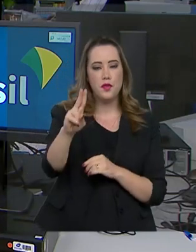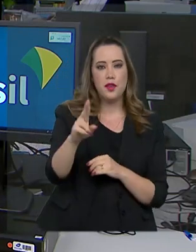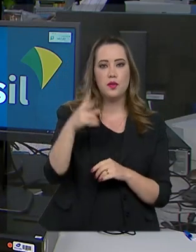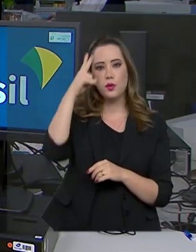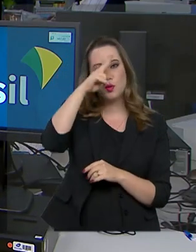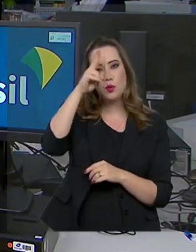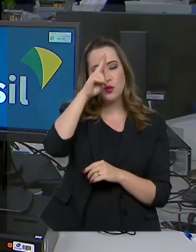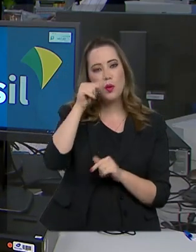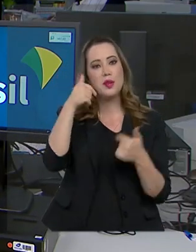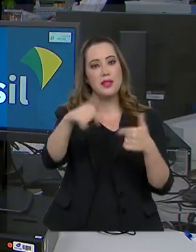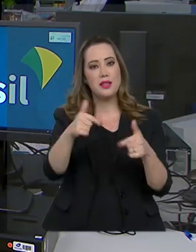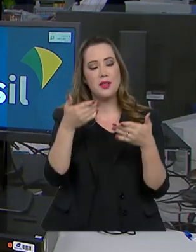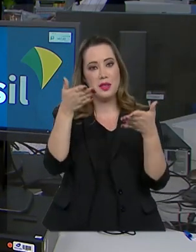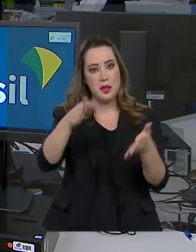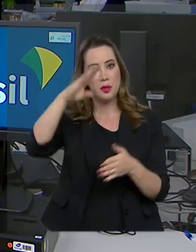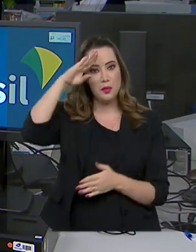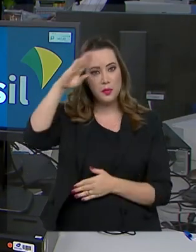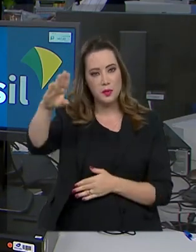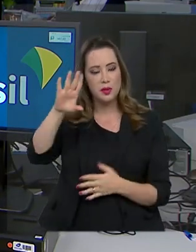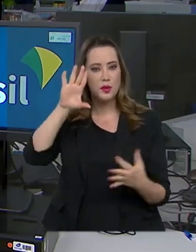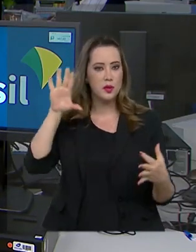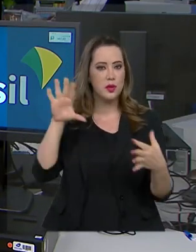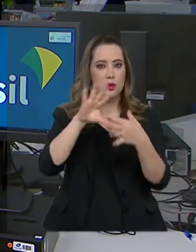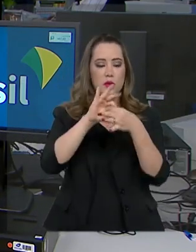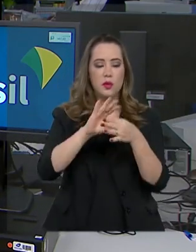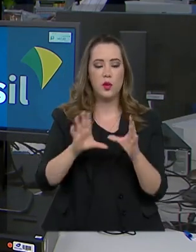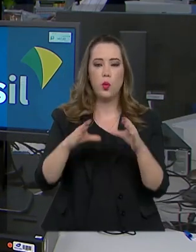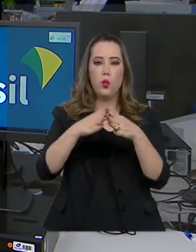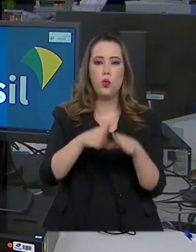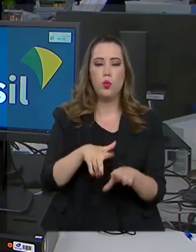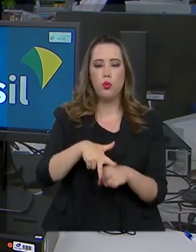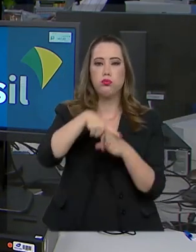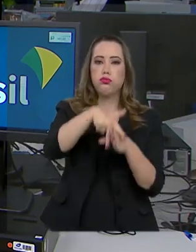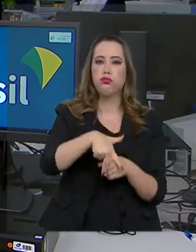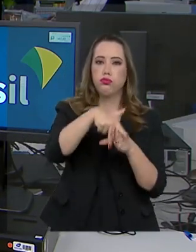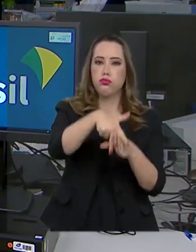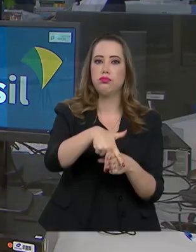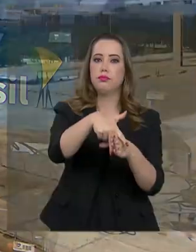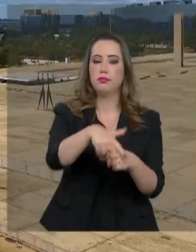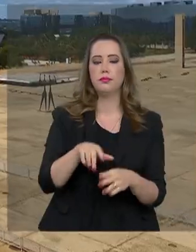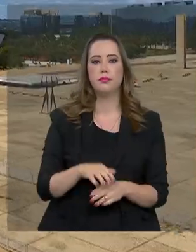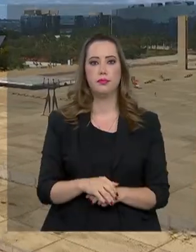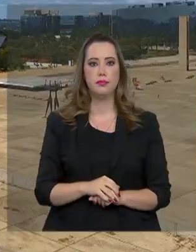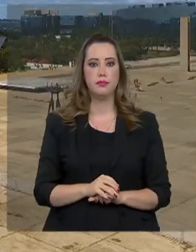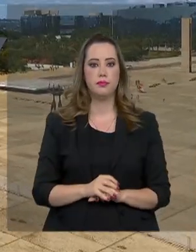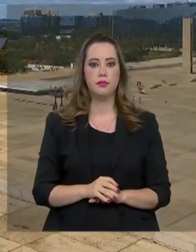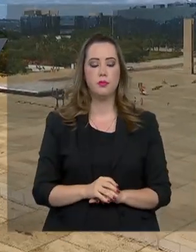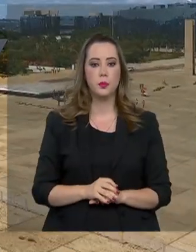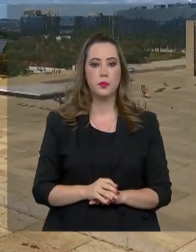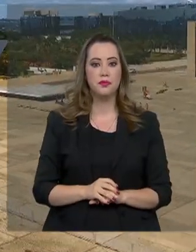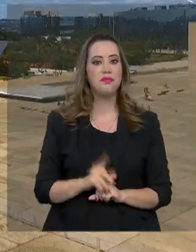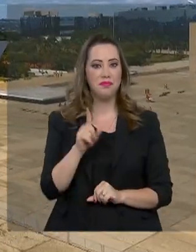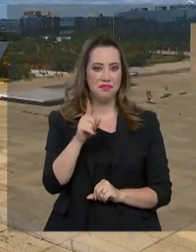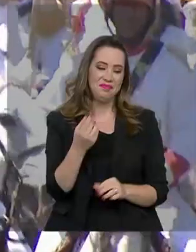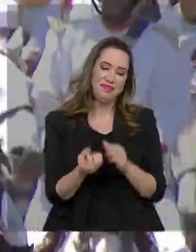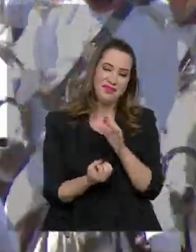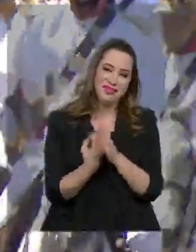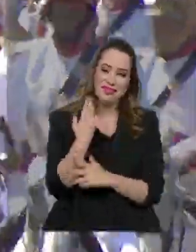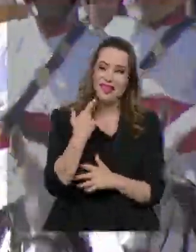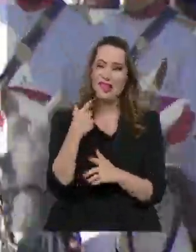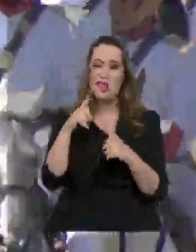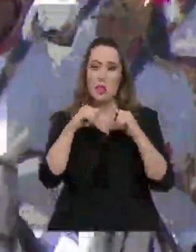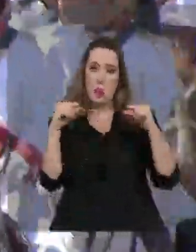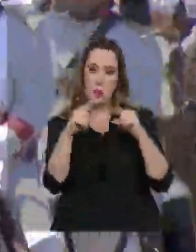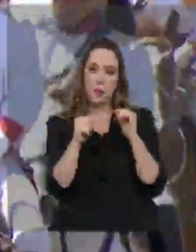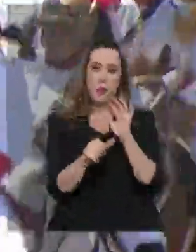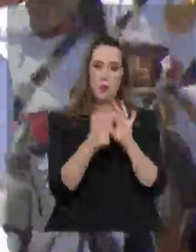da história dessa unidade militar que é ligada ao Regimento de Cavalaria do Exército. A criação de Brasília e do